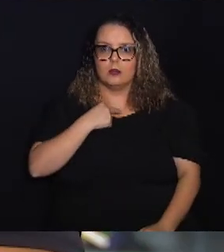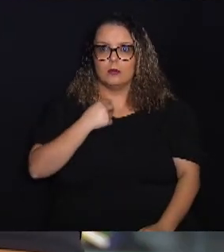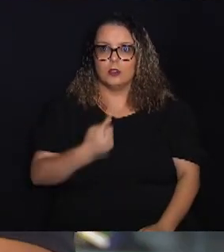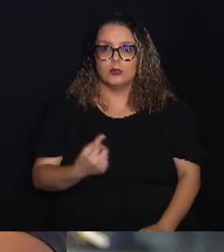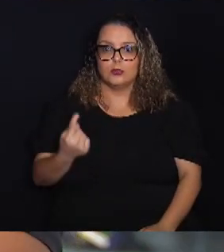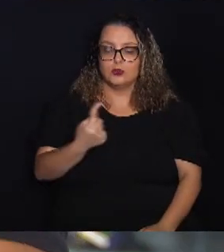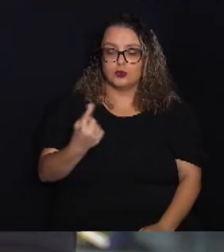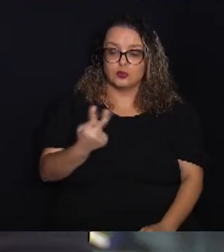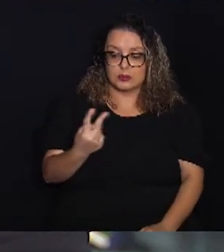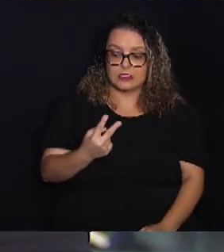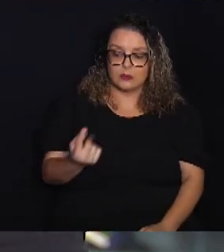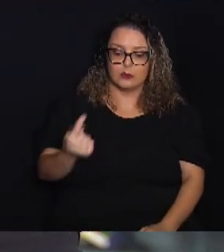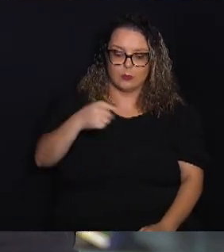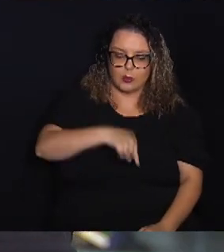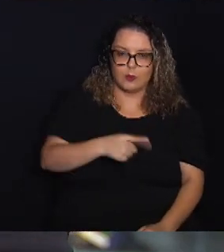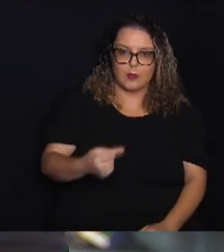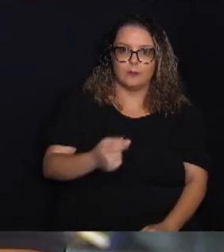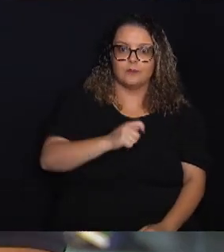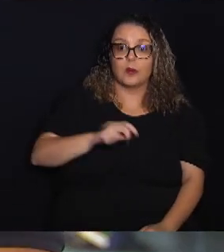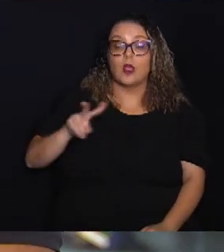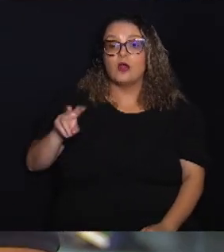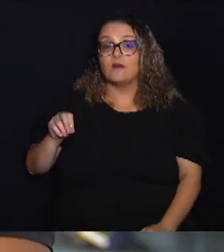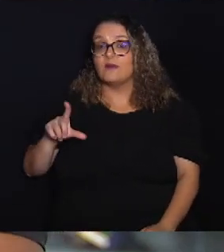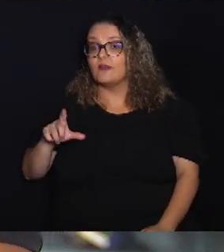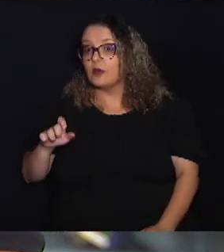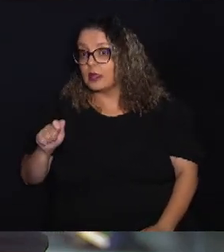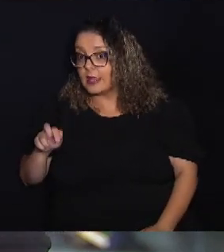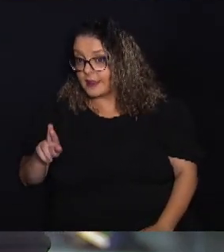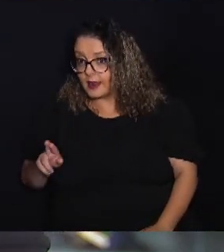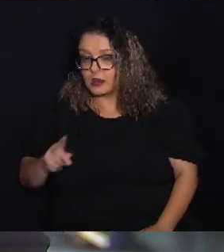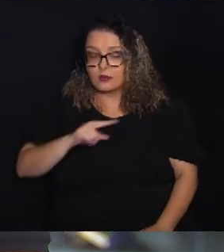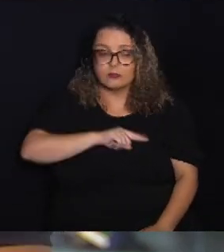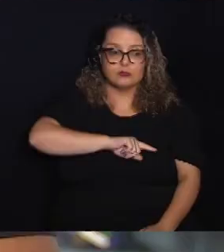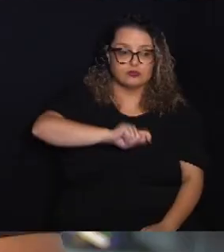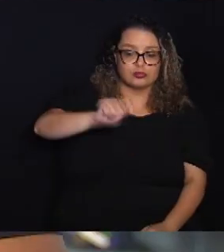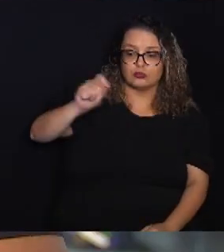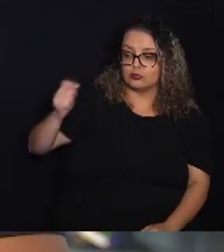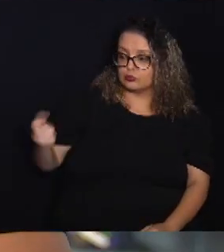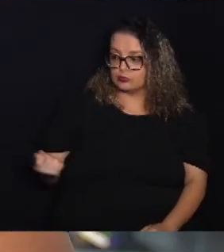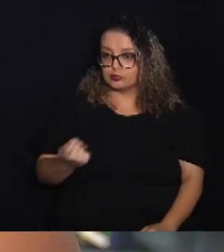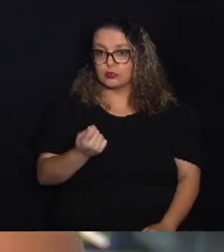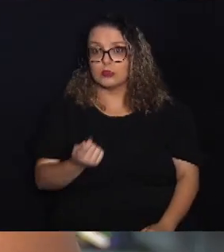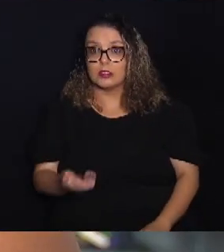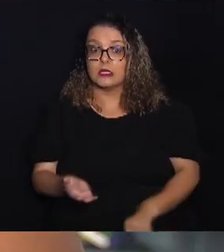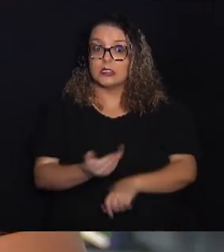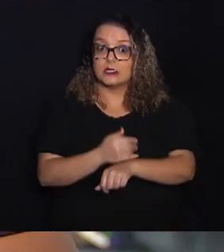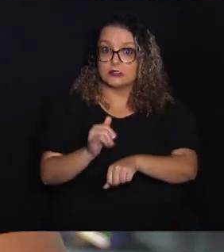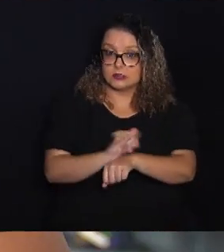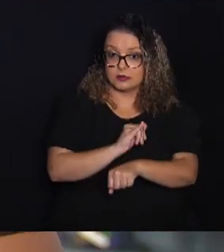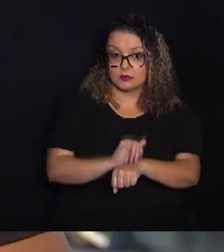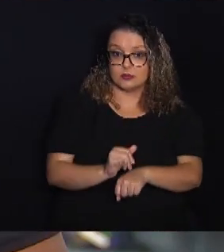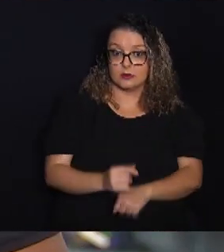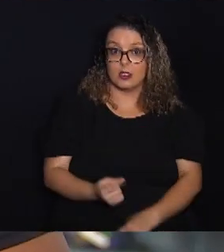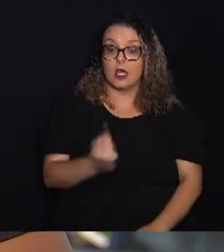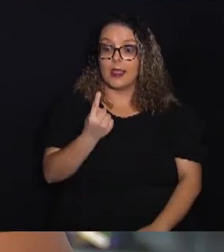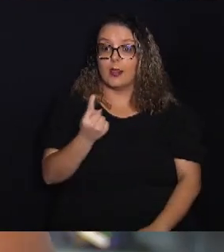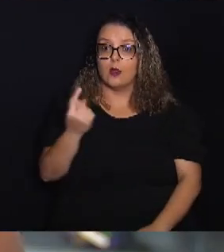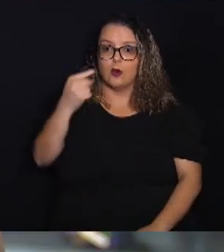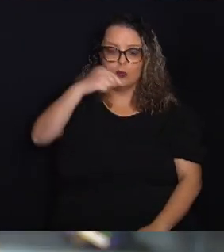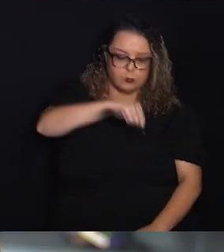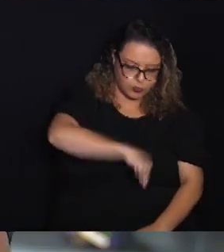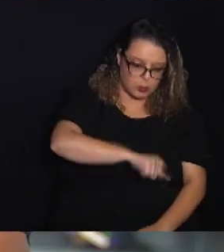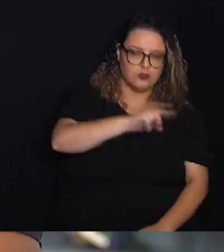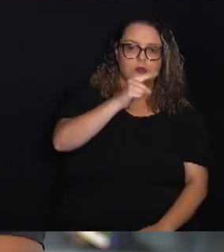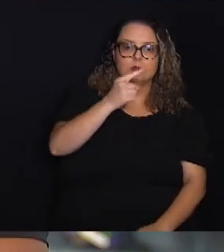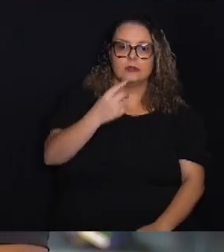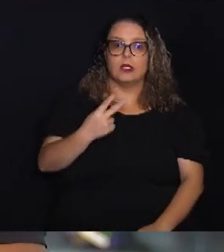pode pegar no segundo pingo. Você pode volear a bola e você pode antecipar o jogo, mas